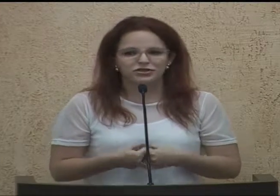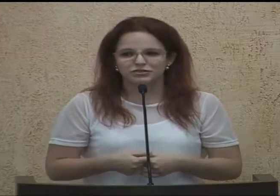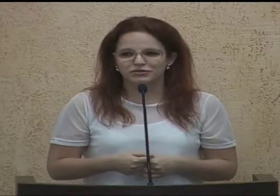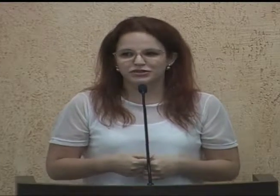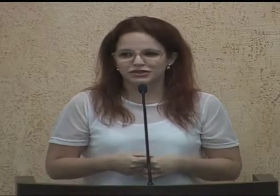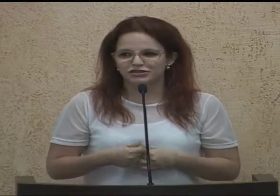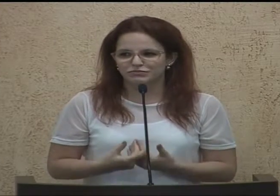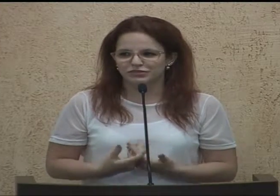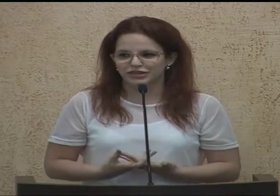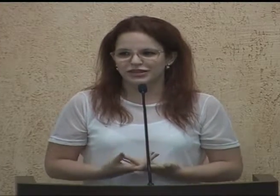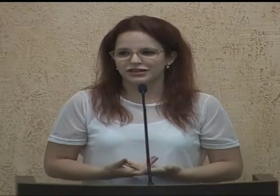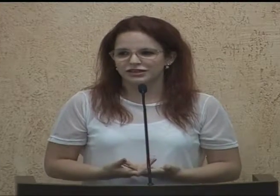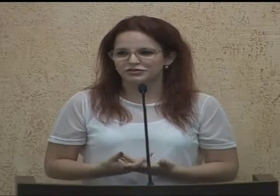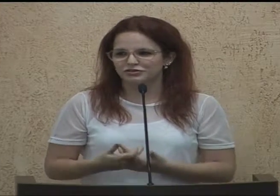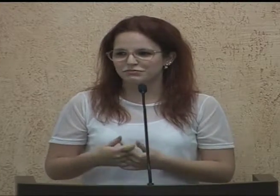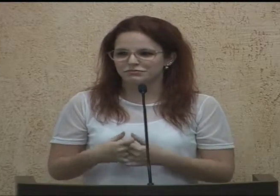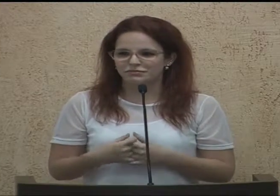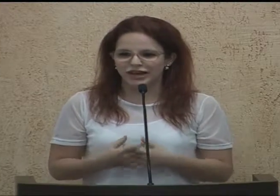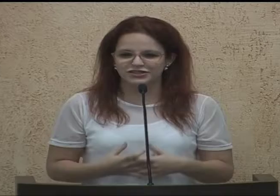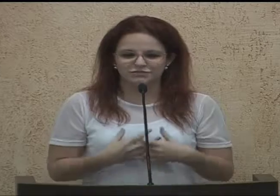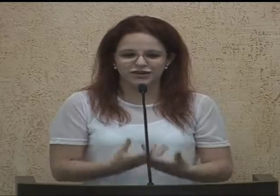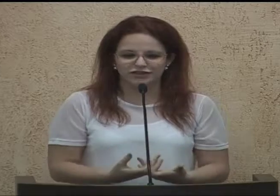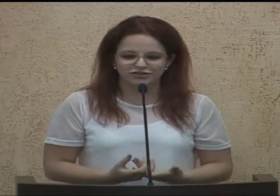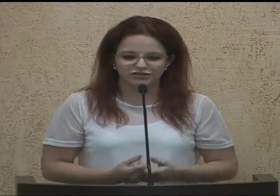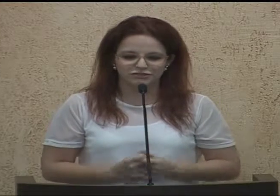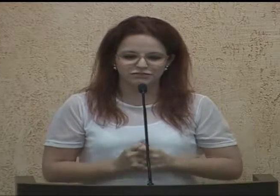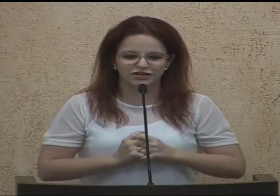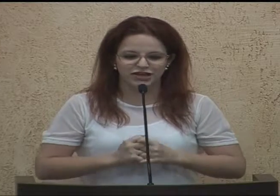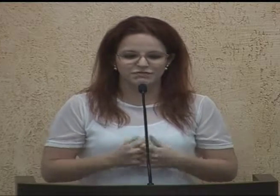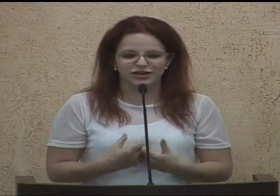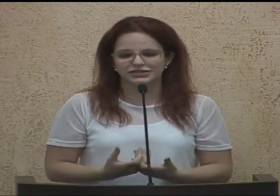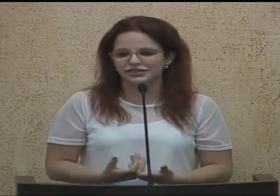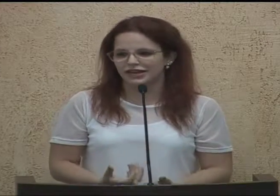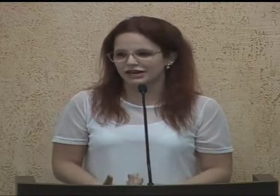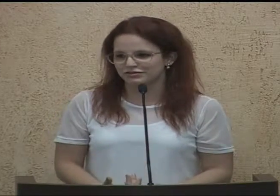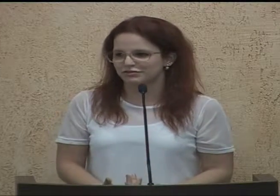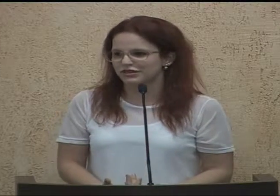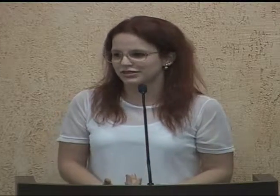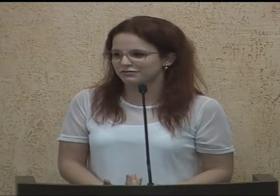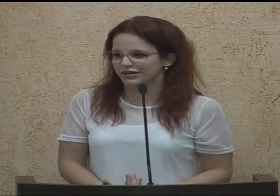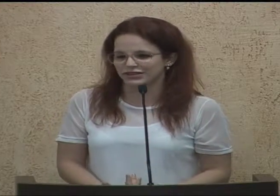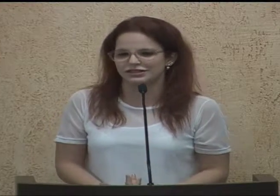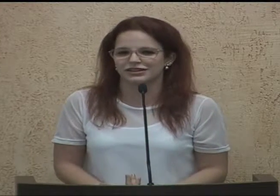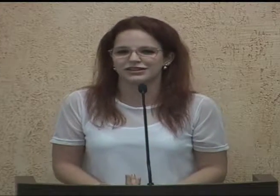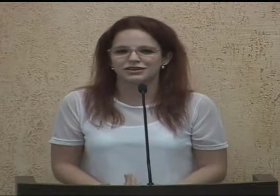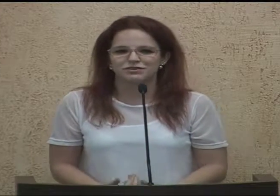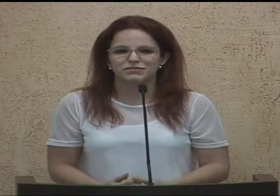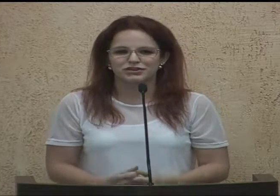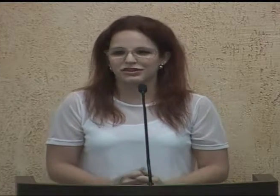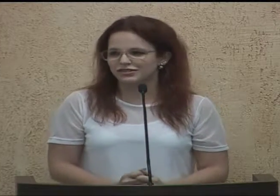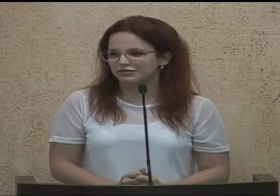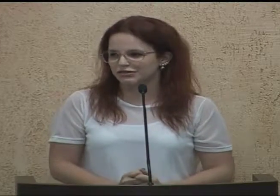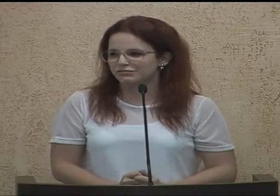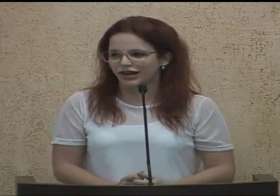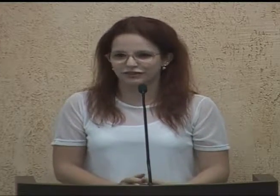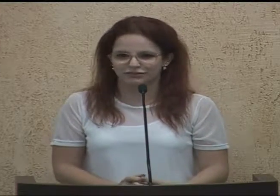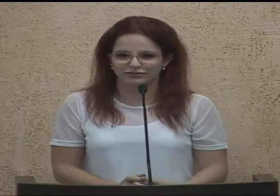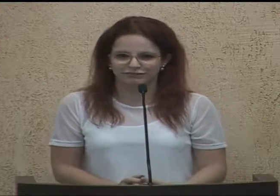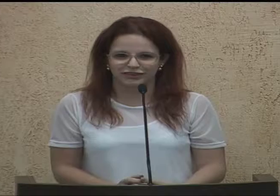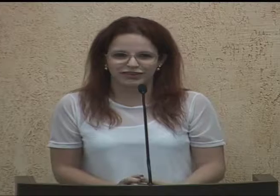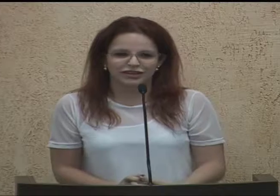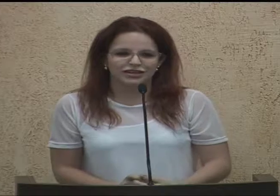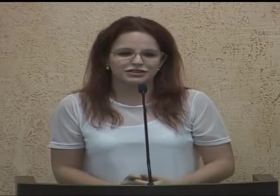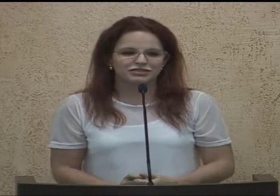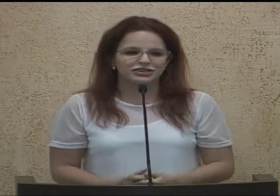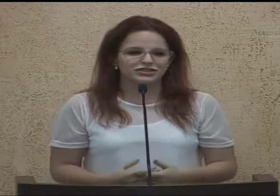E é muito importante porque quanto mais de perto a gente acompanhar mais detalhes sobre essa doença, menor serão os